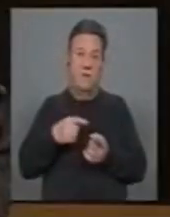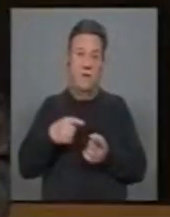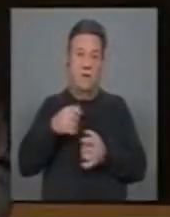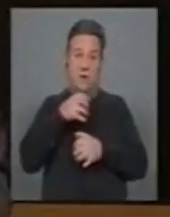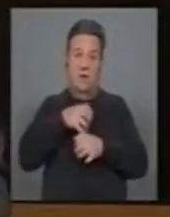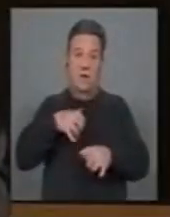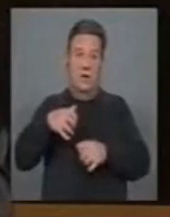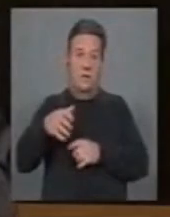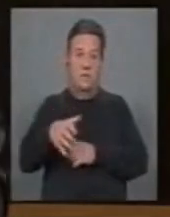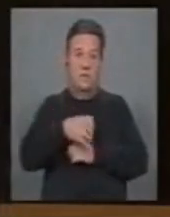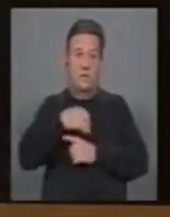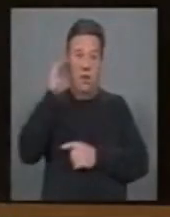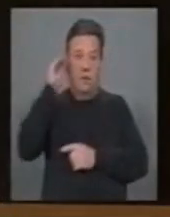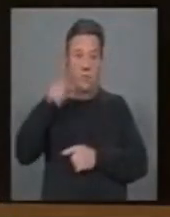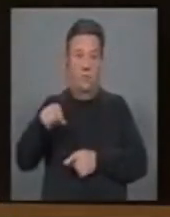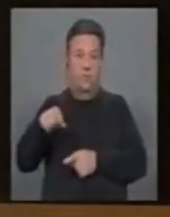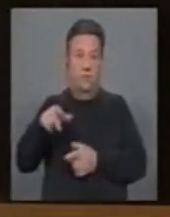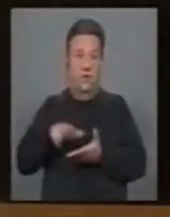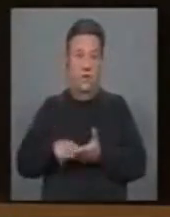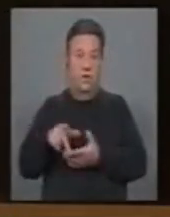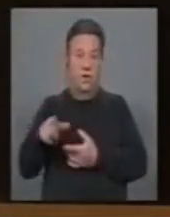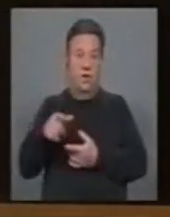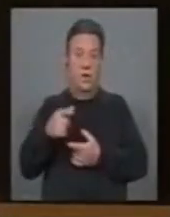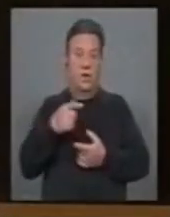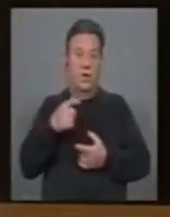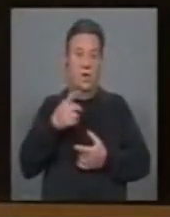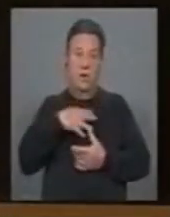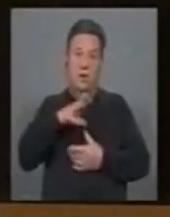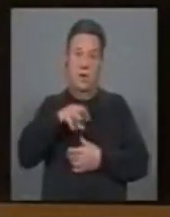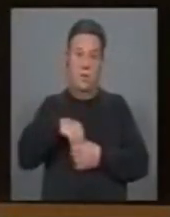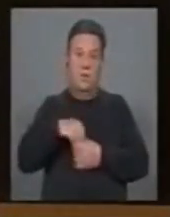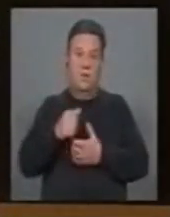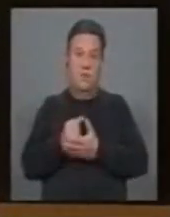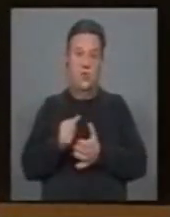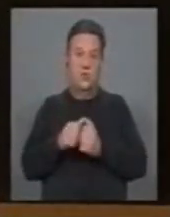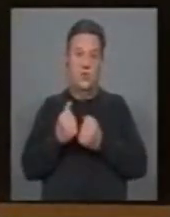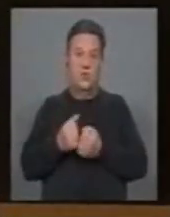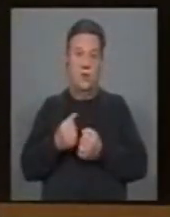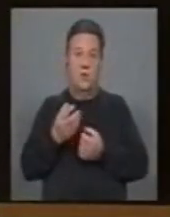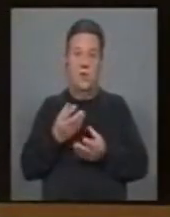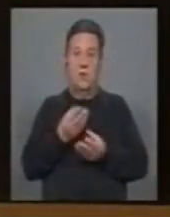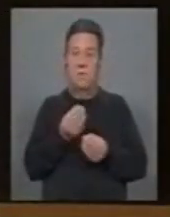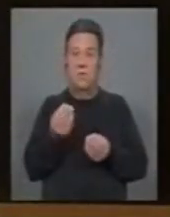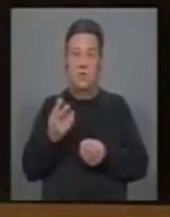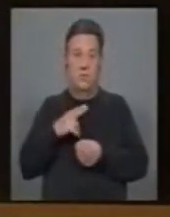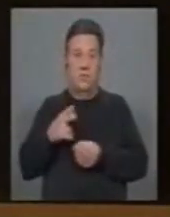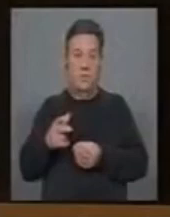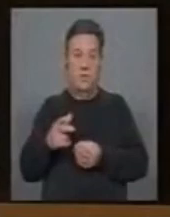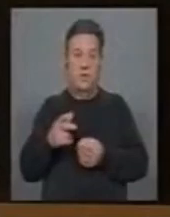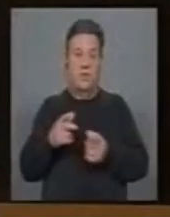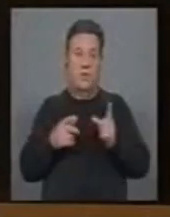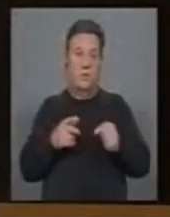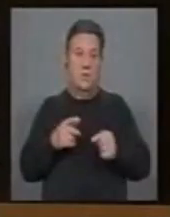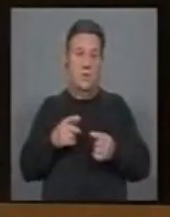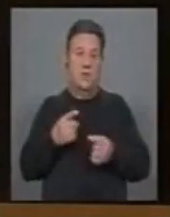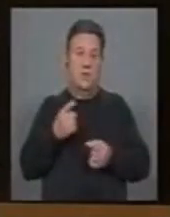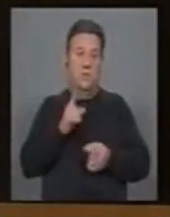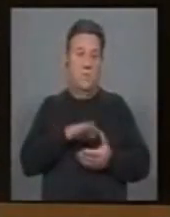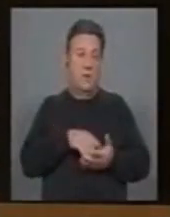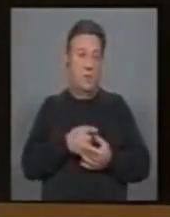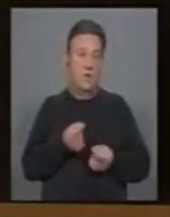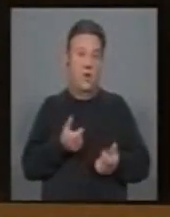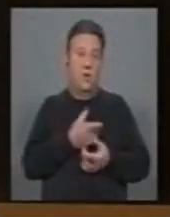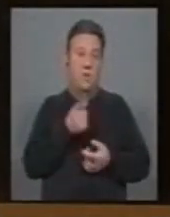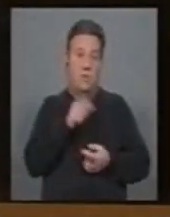em plenário da Assembleia da República tanto que vai eu queria a Ranger dos apoios sociais tanto ter muitos para muitos portugueses e também não pode